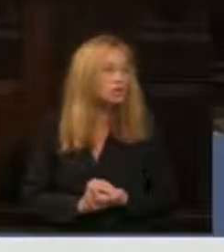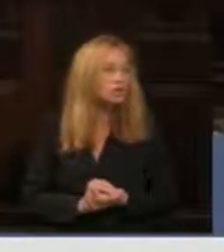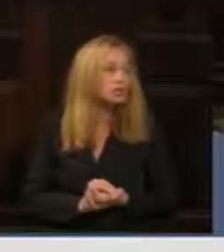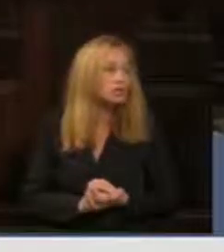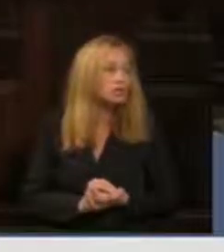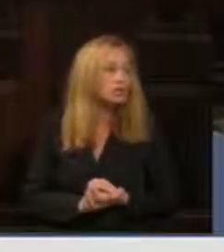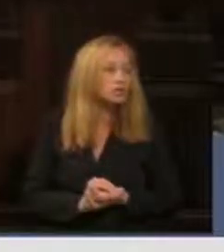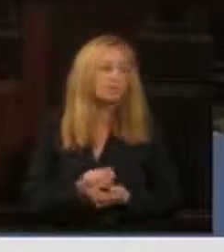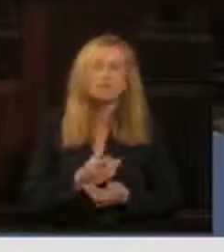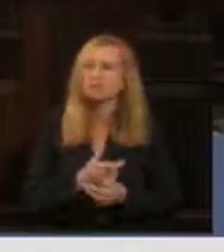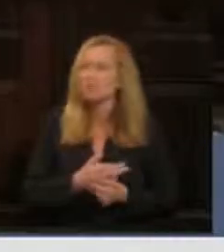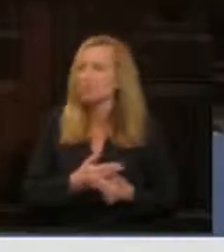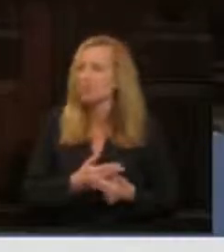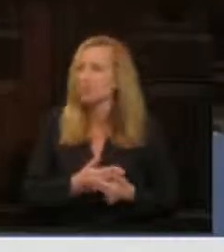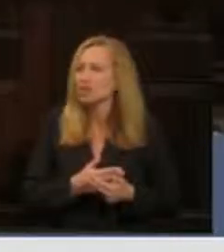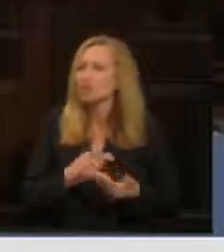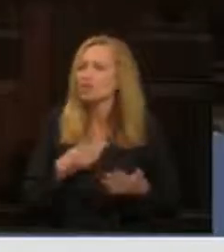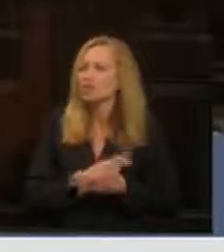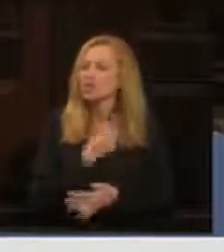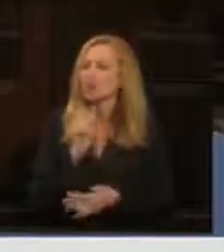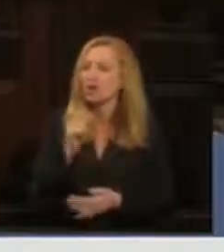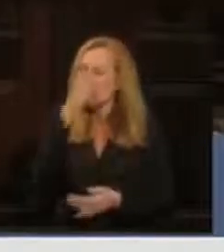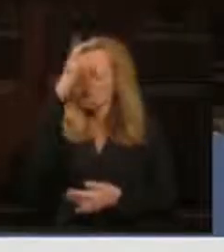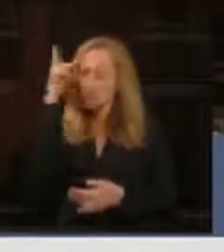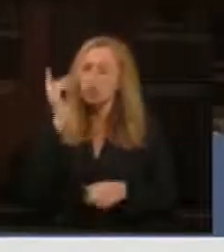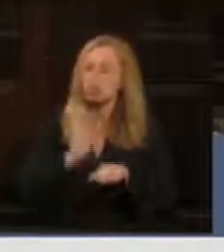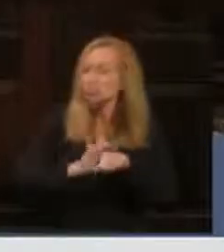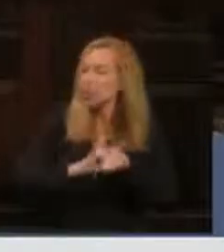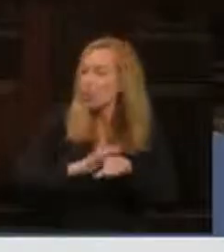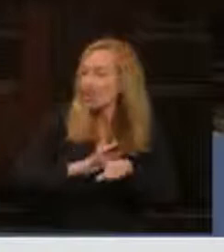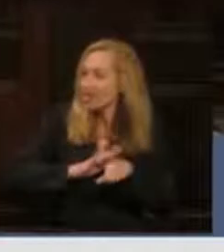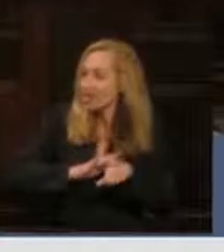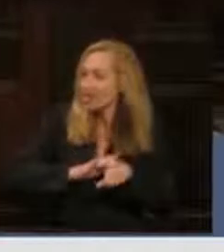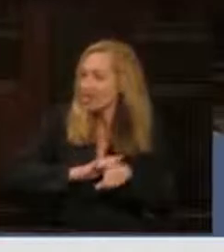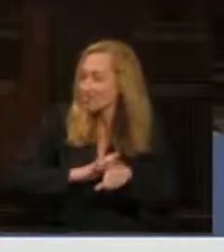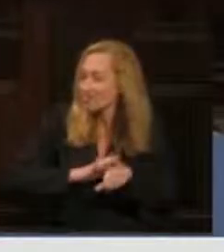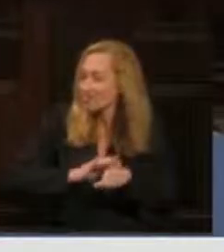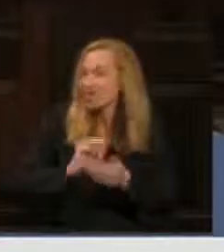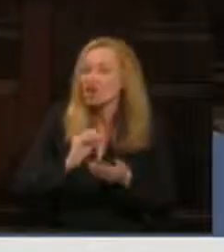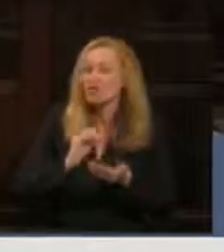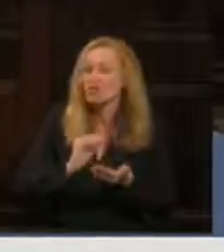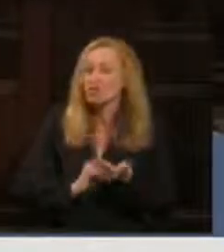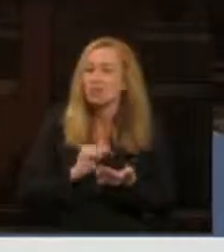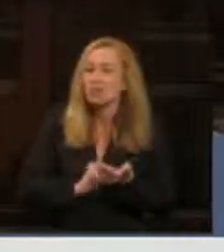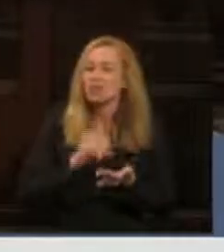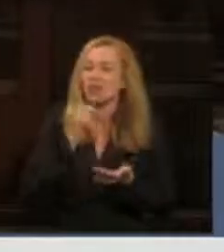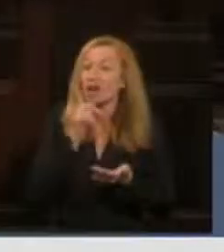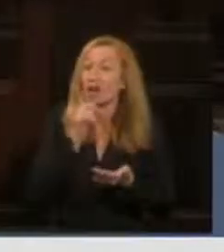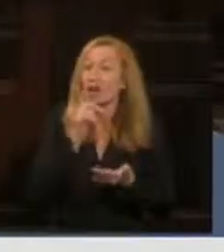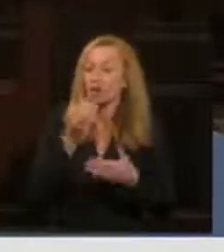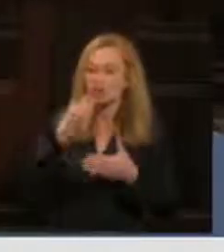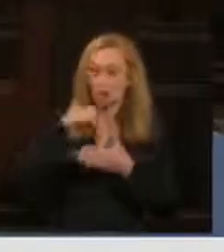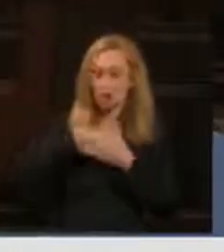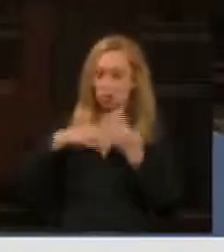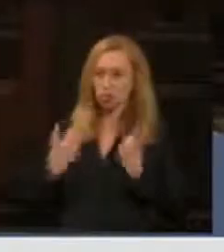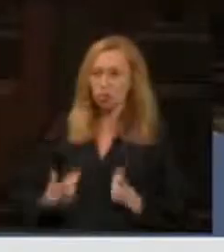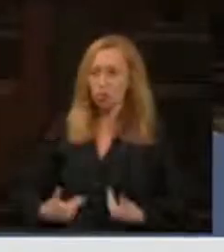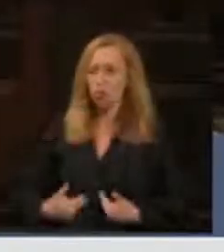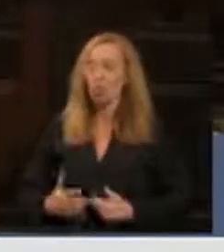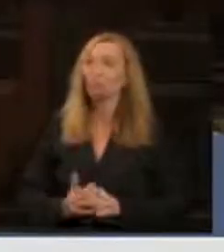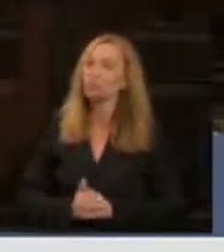várias doenças, que vão da desidratação, evidentemente, à transmissão de